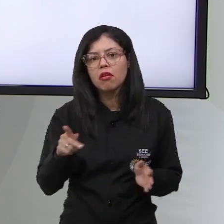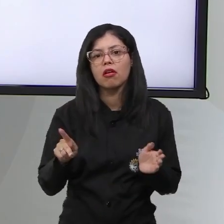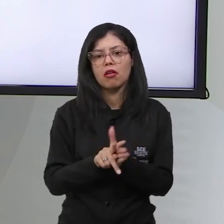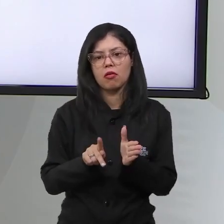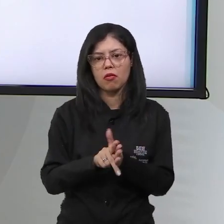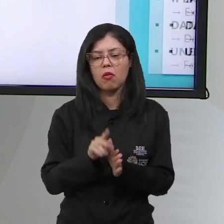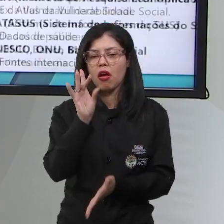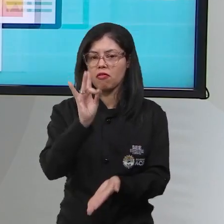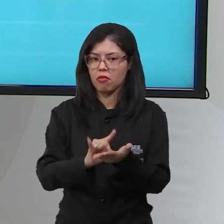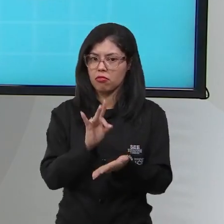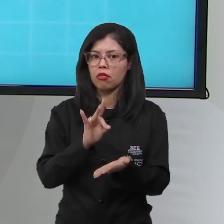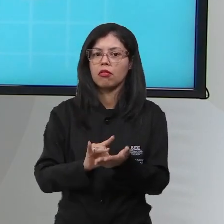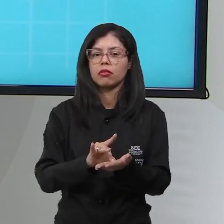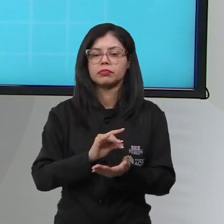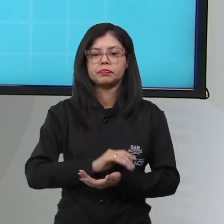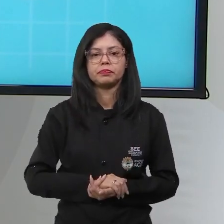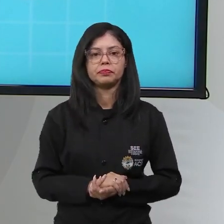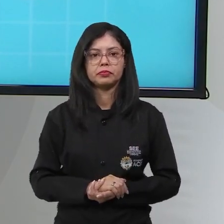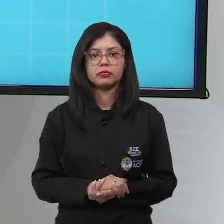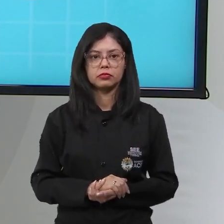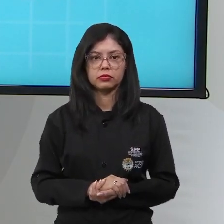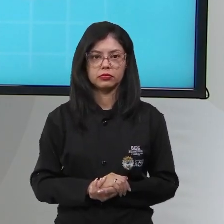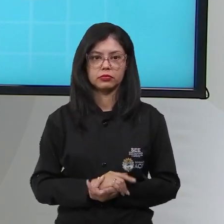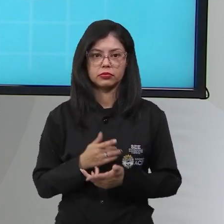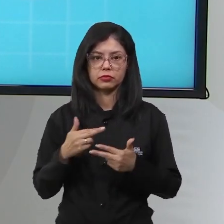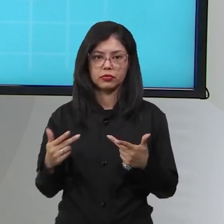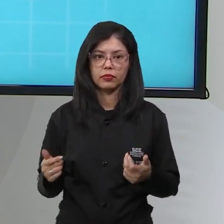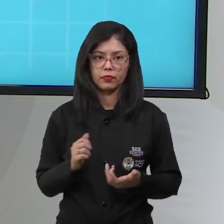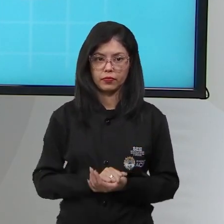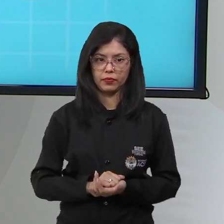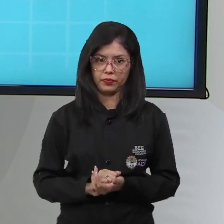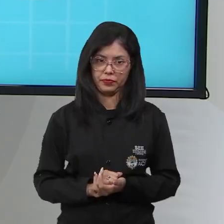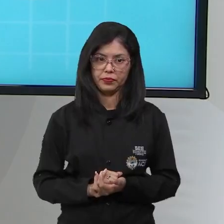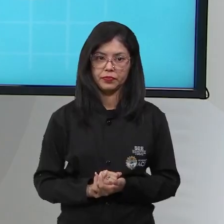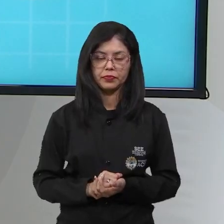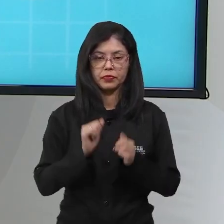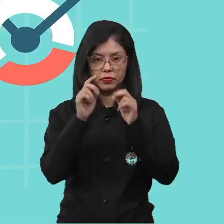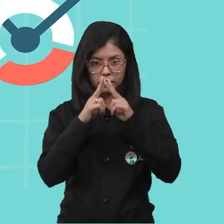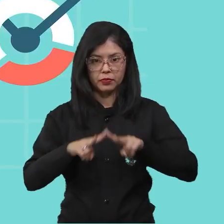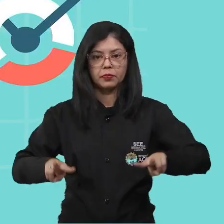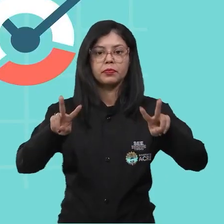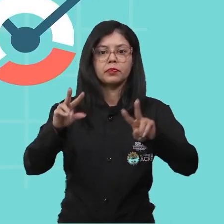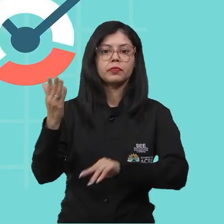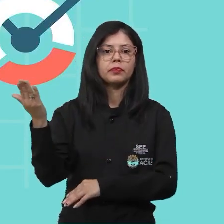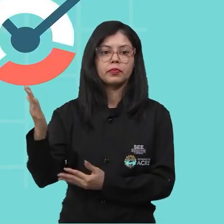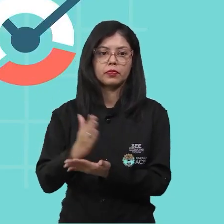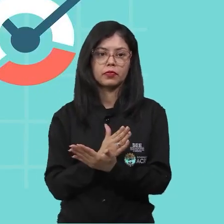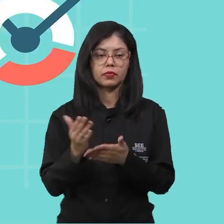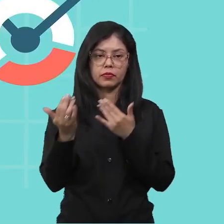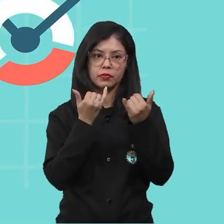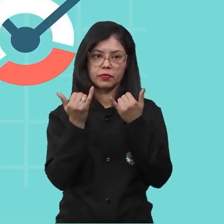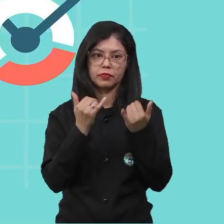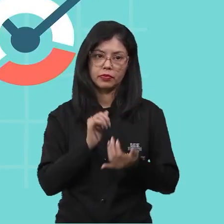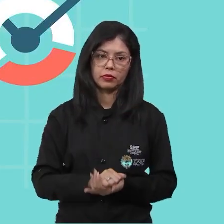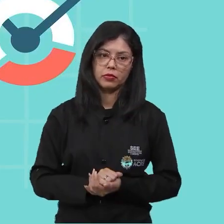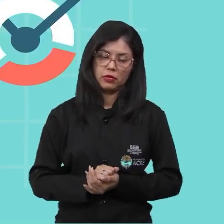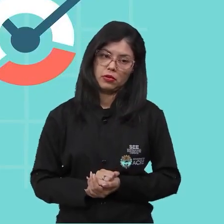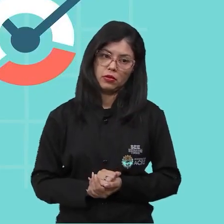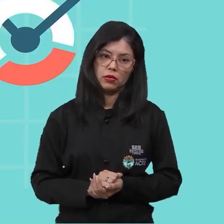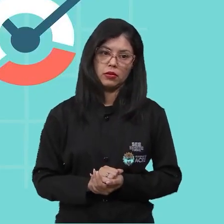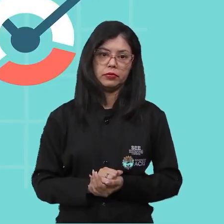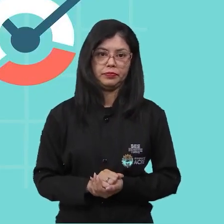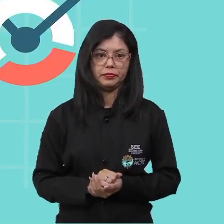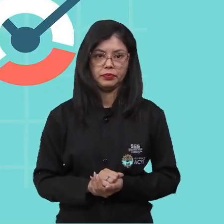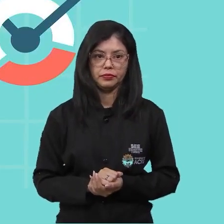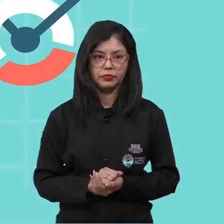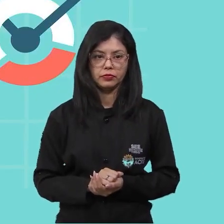dialogue com a verdadeira realidade das coisas. Vamos visualizar em tela mais algumas informações? E aqui